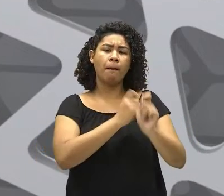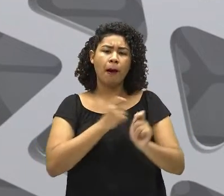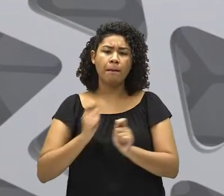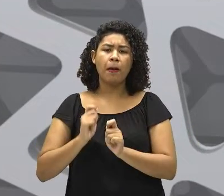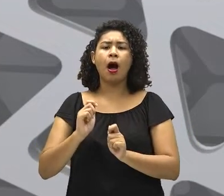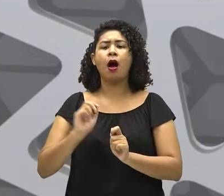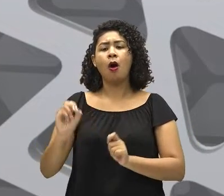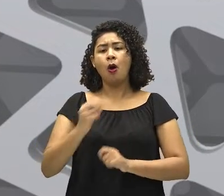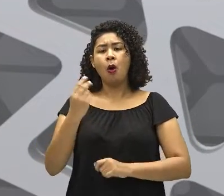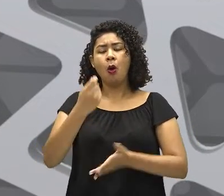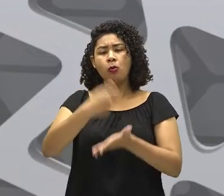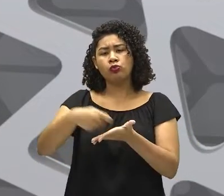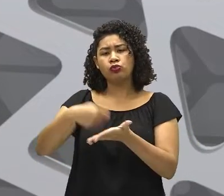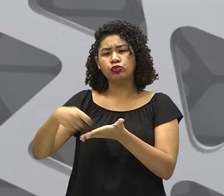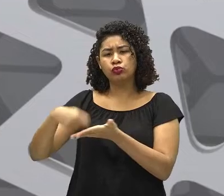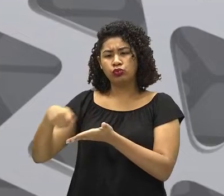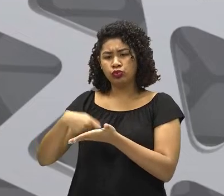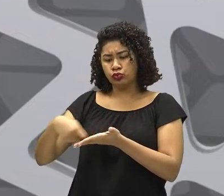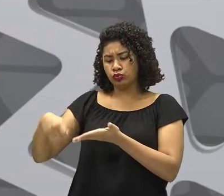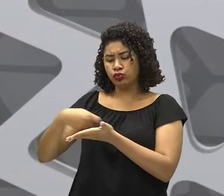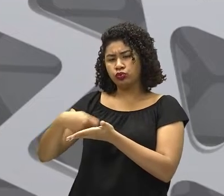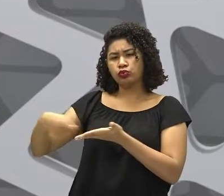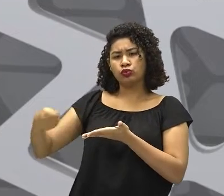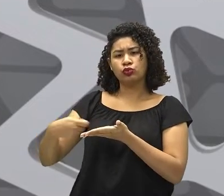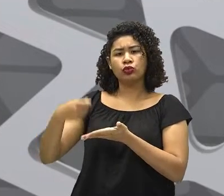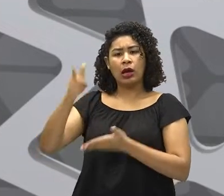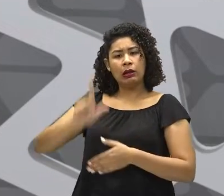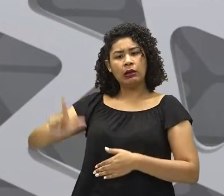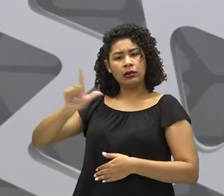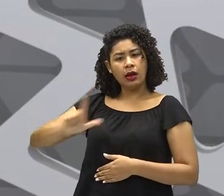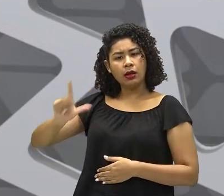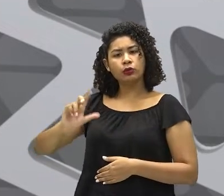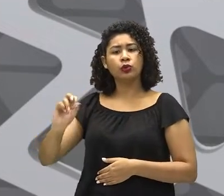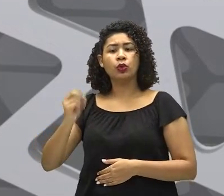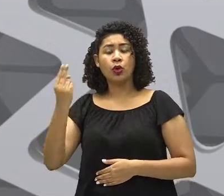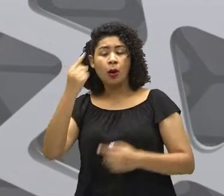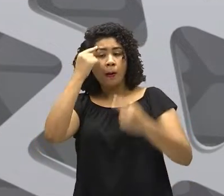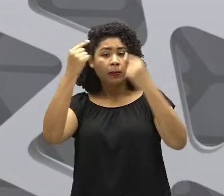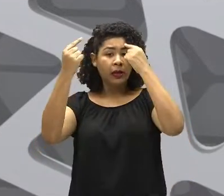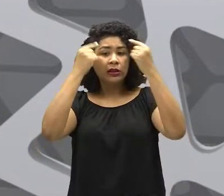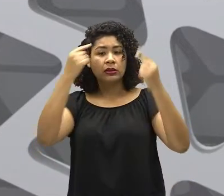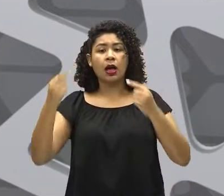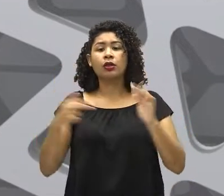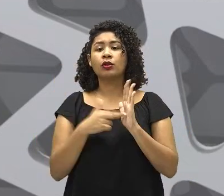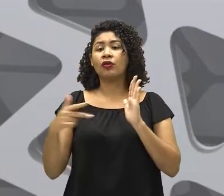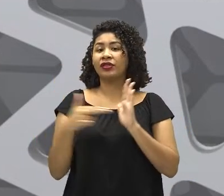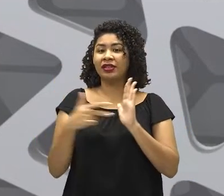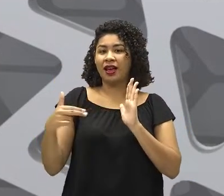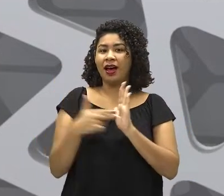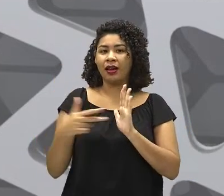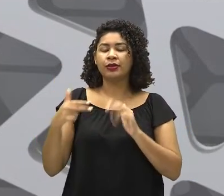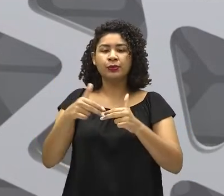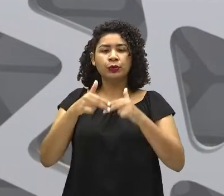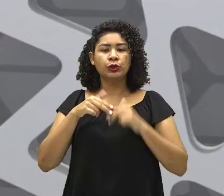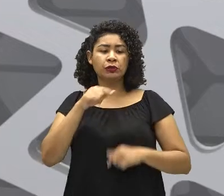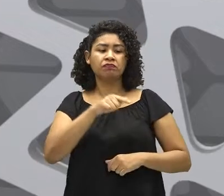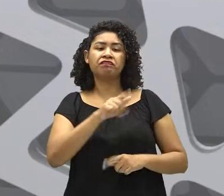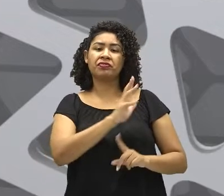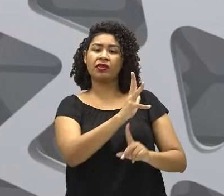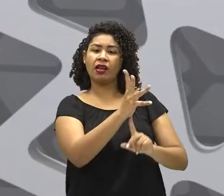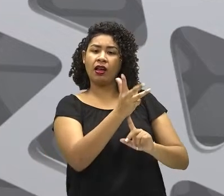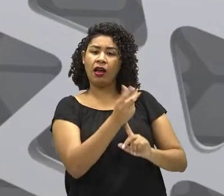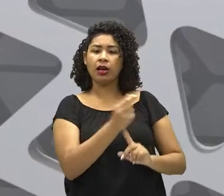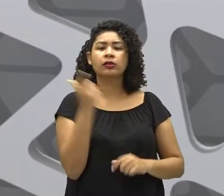coisas novas. Por quê? Porque eles julgavam que ao fazer isso, se dedicando às artes, eles podiam adquirir um